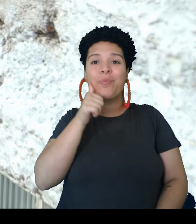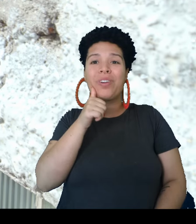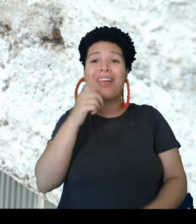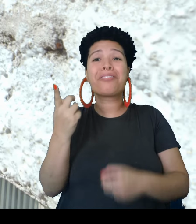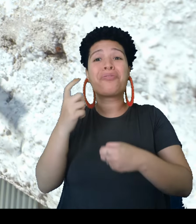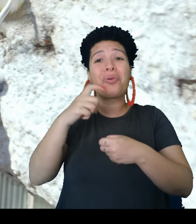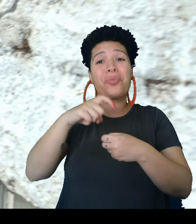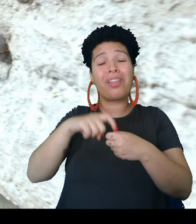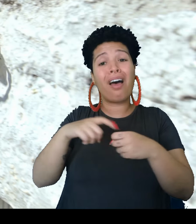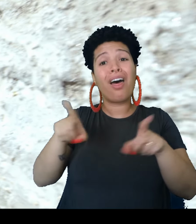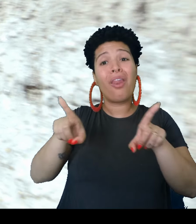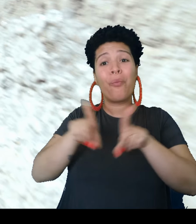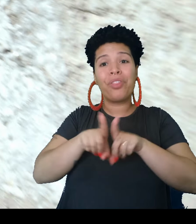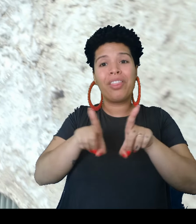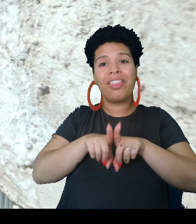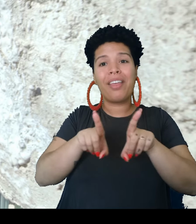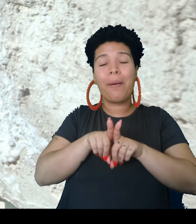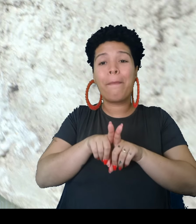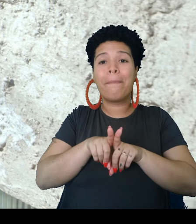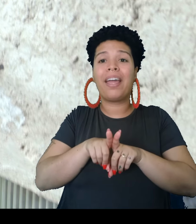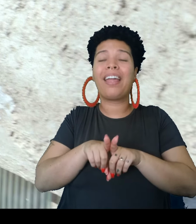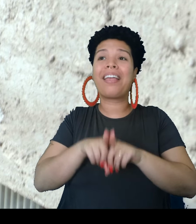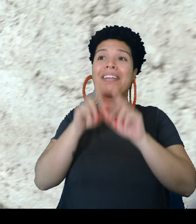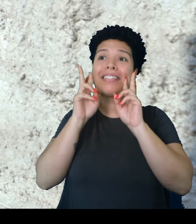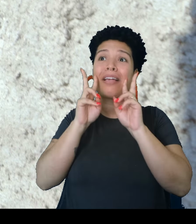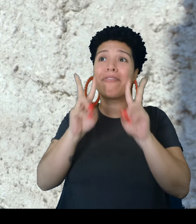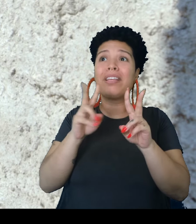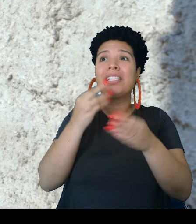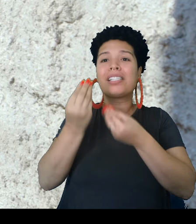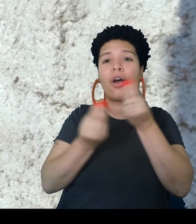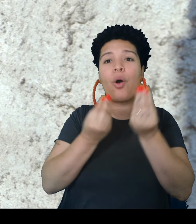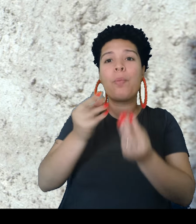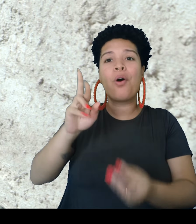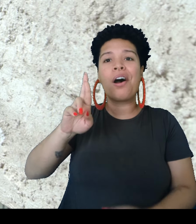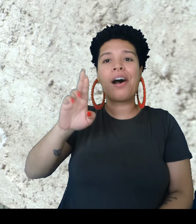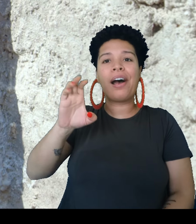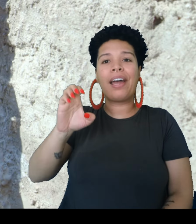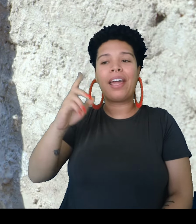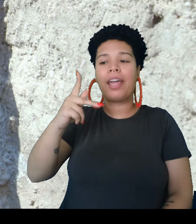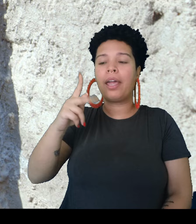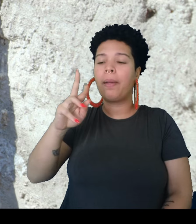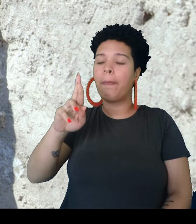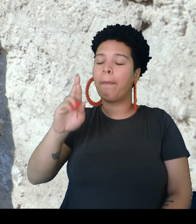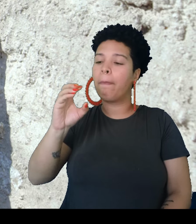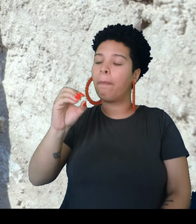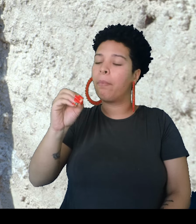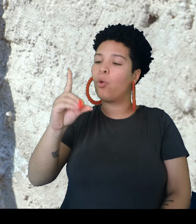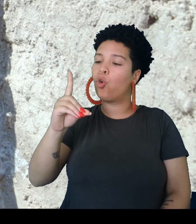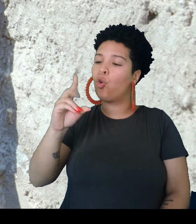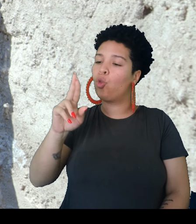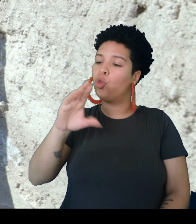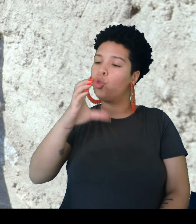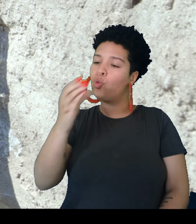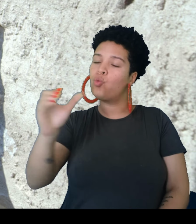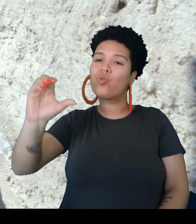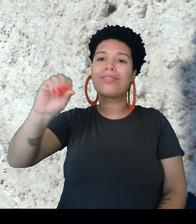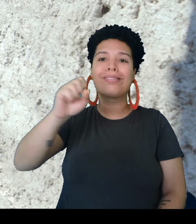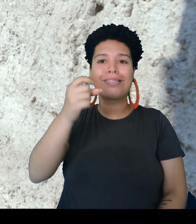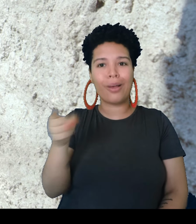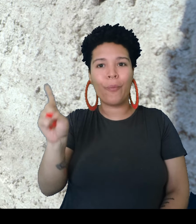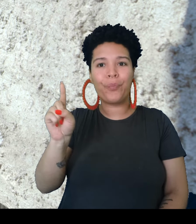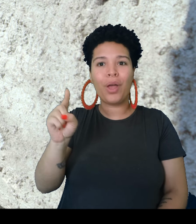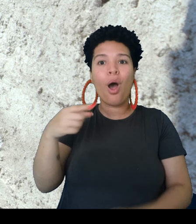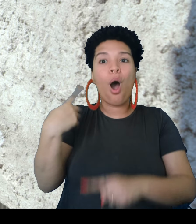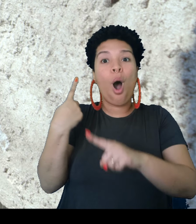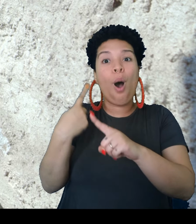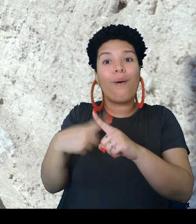massa de produção, e sim como uma massa de reprodução, para produzir mais bebês para repopular uma França detonada pela